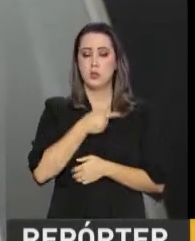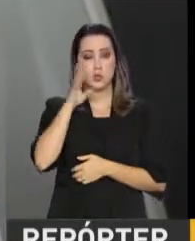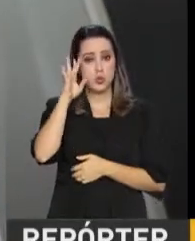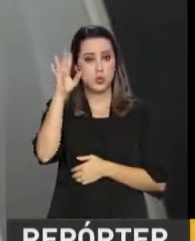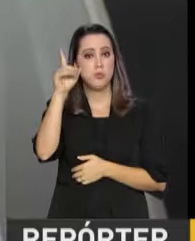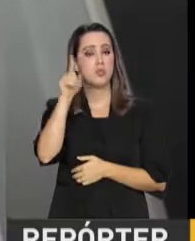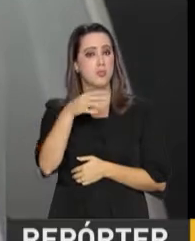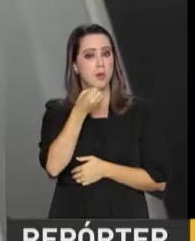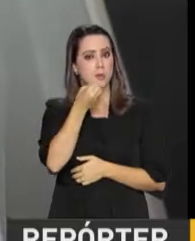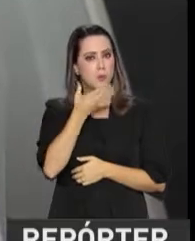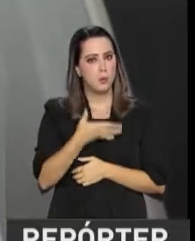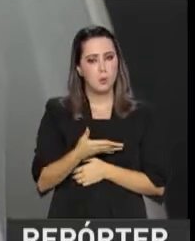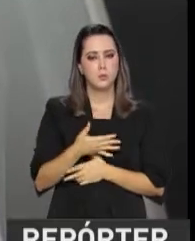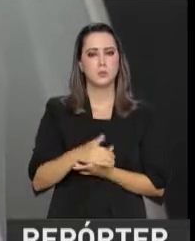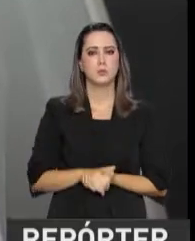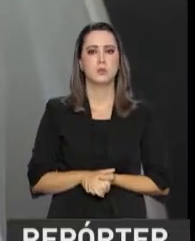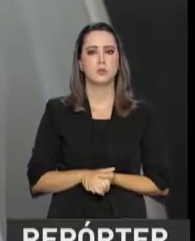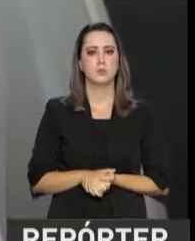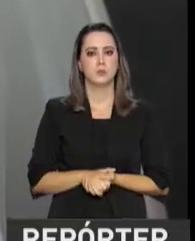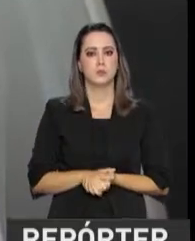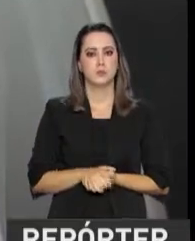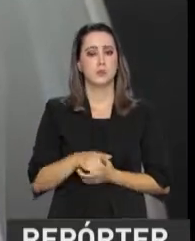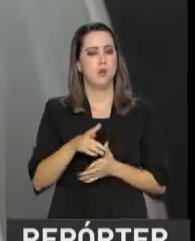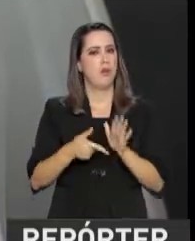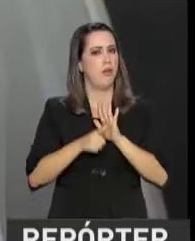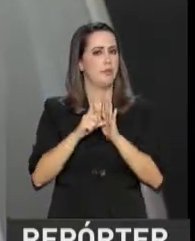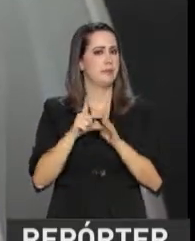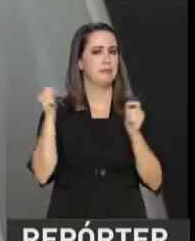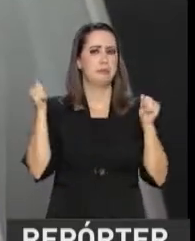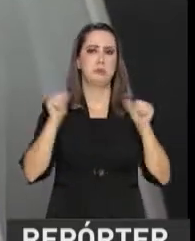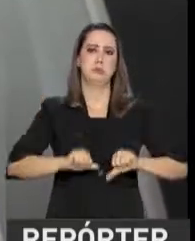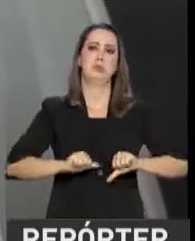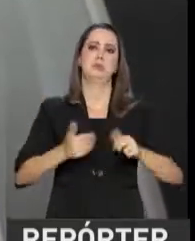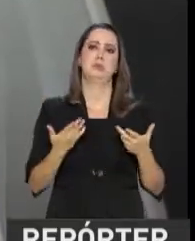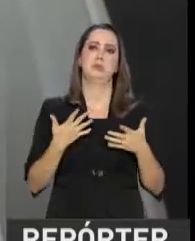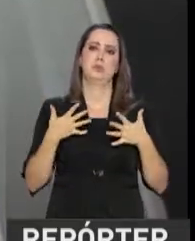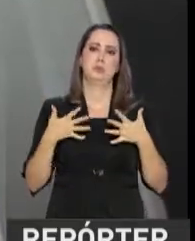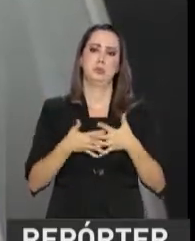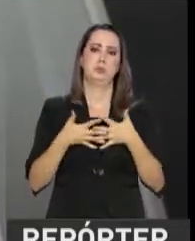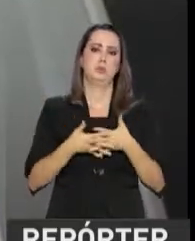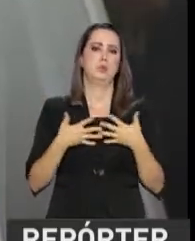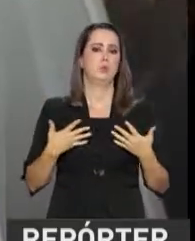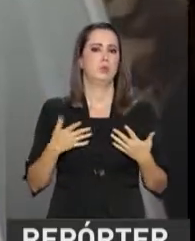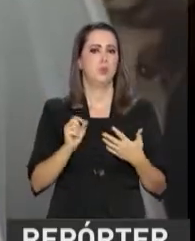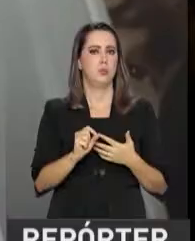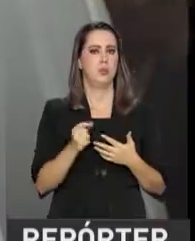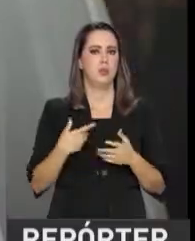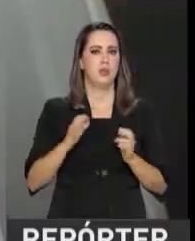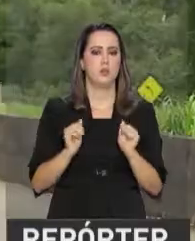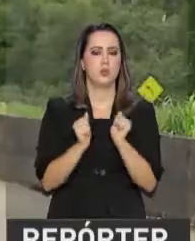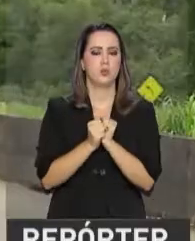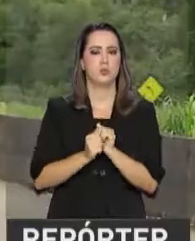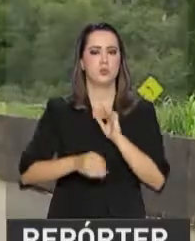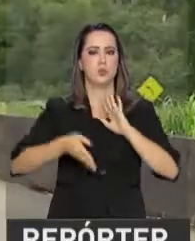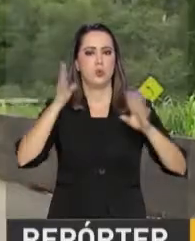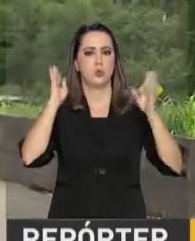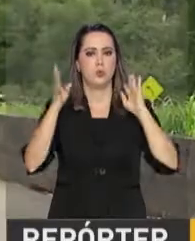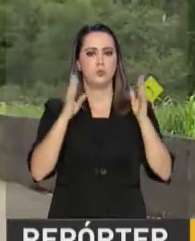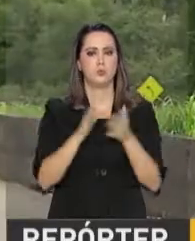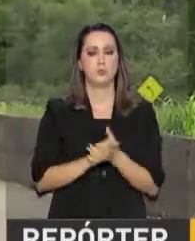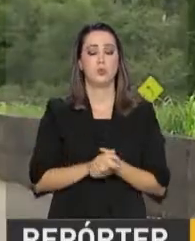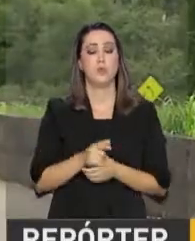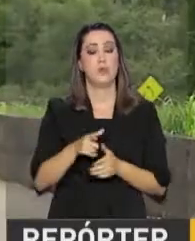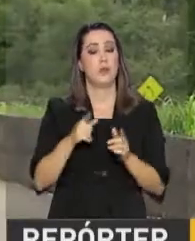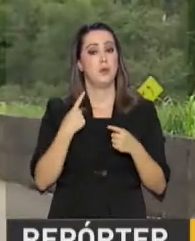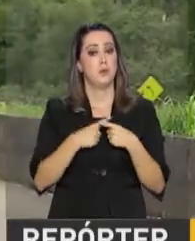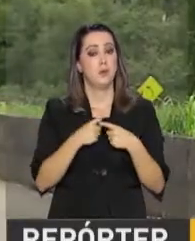vai ser, vai ficar bem melhor. Que antes era bem competitivo, né, com os caminhões. Vai ficar bem melhor porque aqui